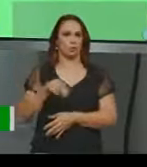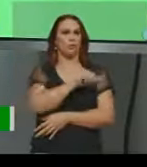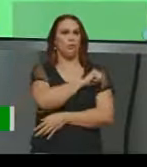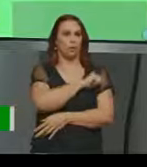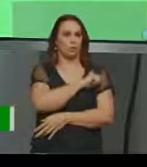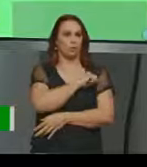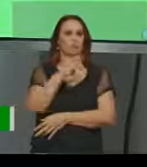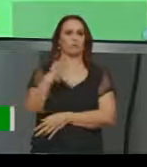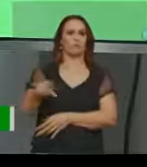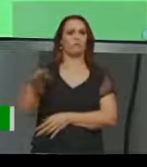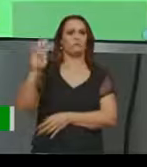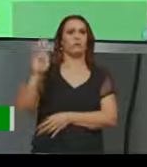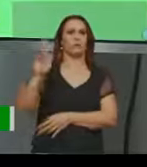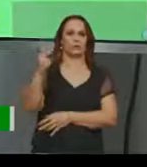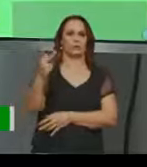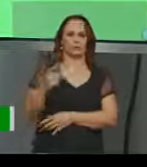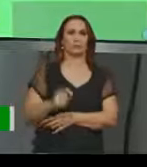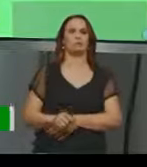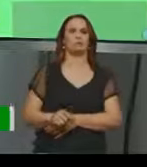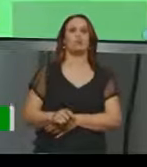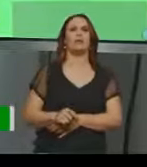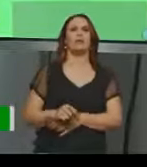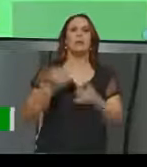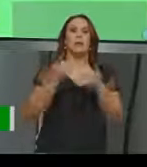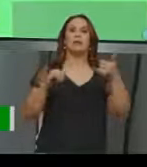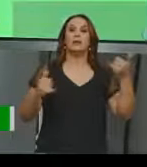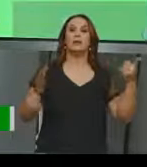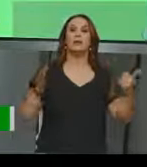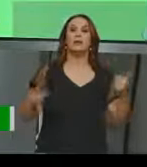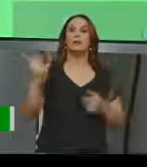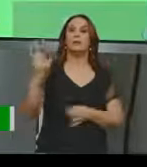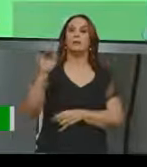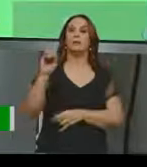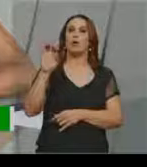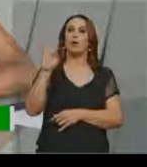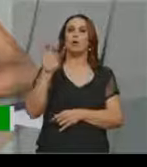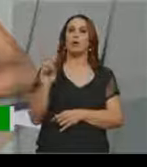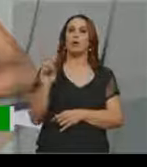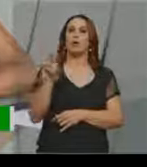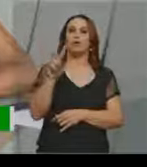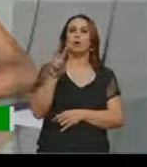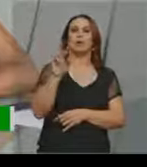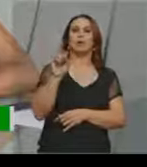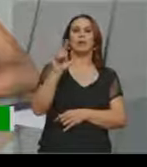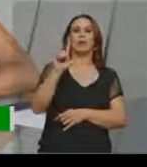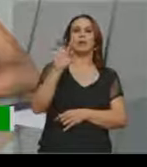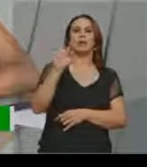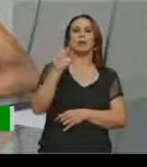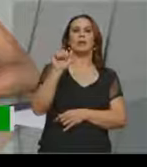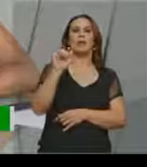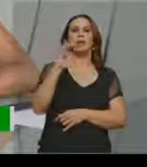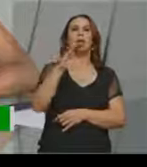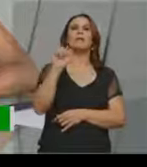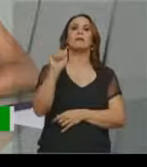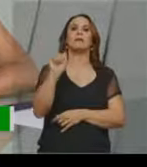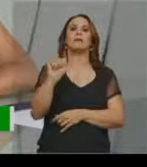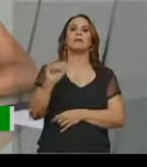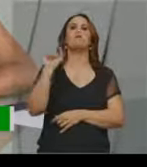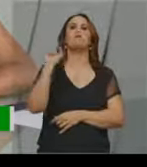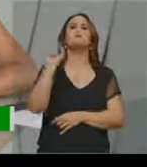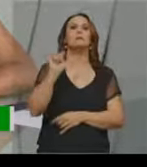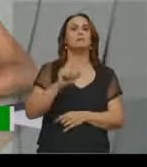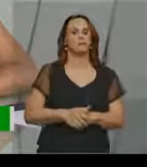energia fotovoltaica? Apesar de não ser do tema, né, das aulas de hoje, é interessante a gente